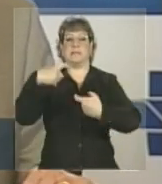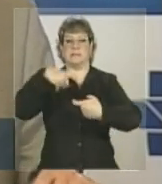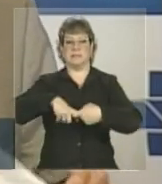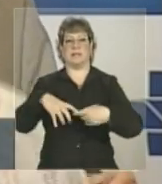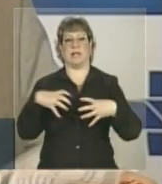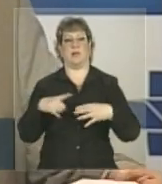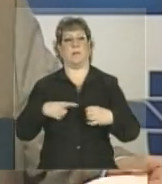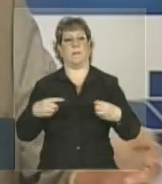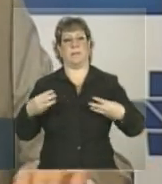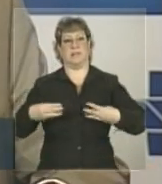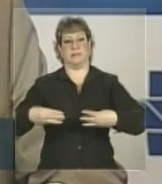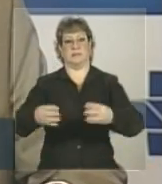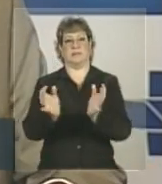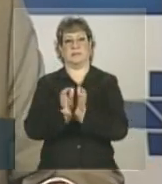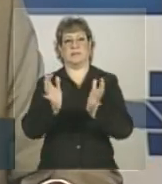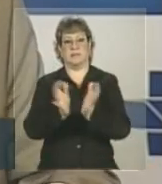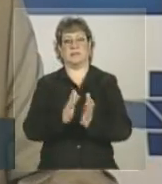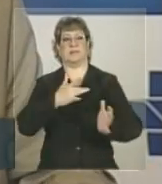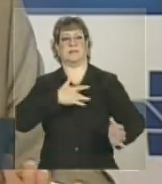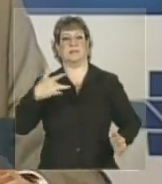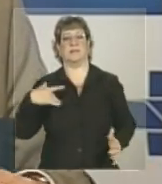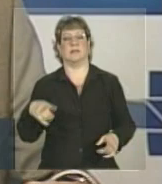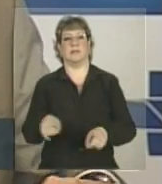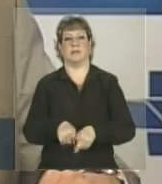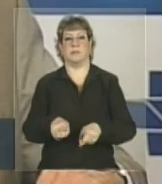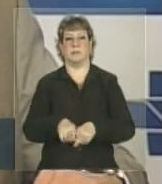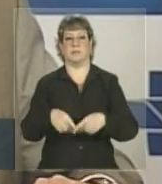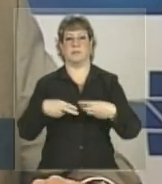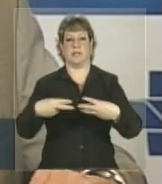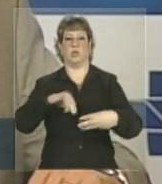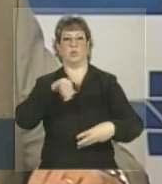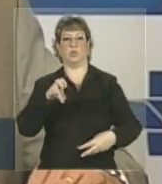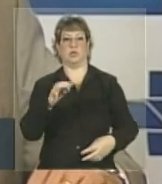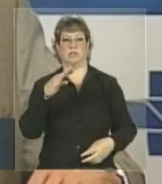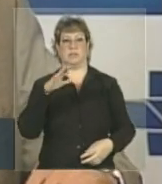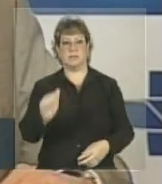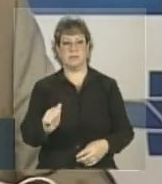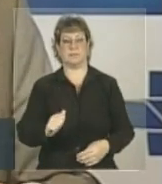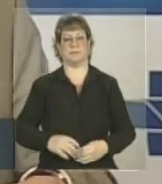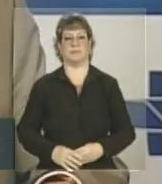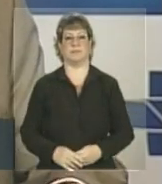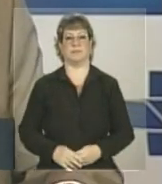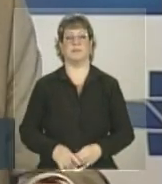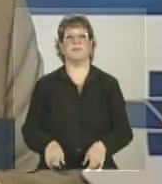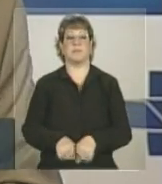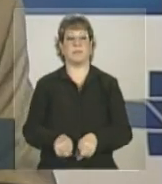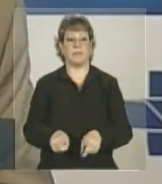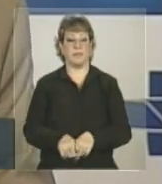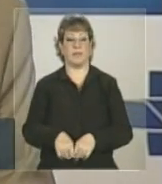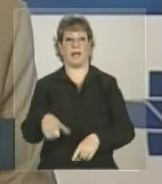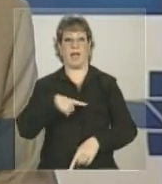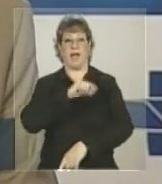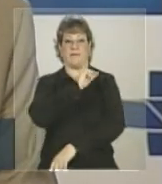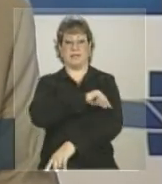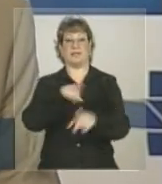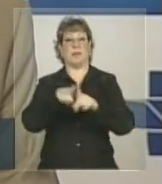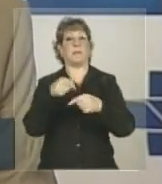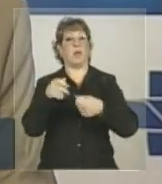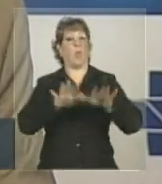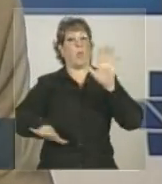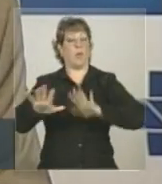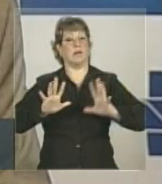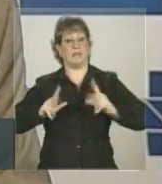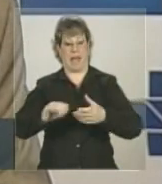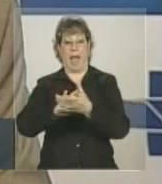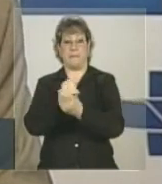a melhorar aí as condições de saúde dessa população. Bom, terminando aí, além da vacina, é importante alguns cuidados básicos de higiene,